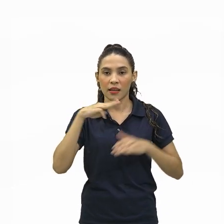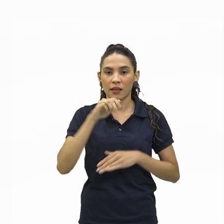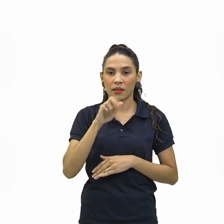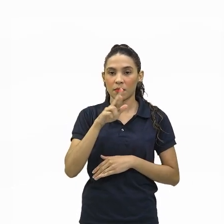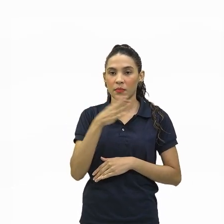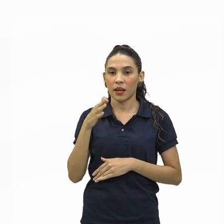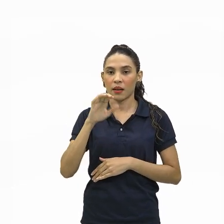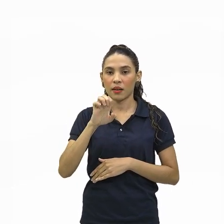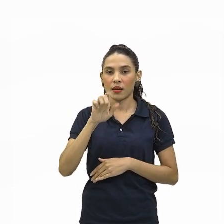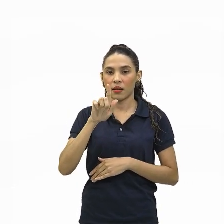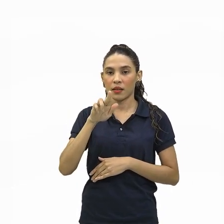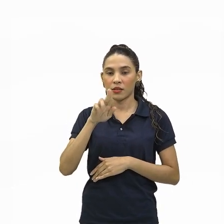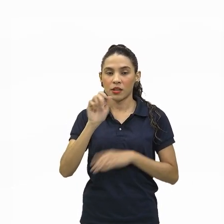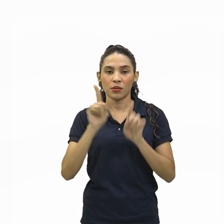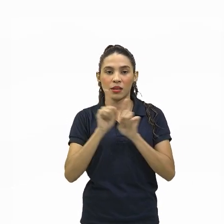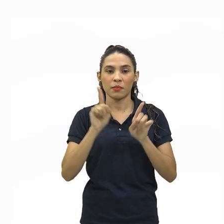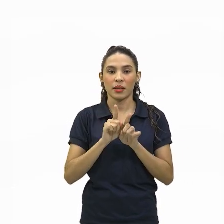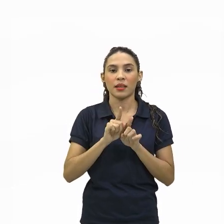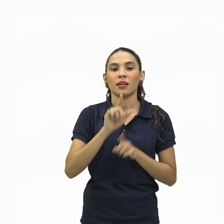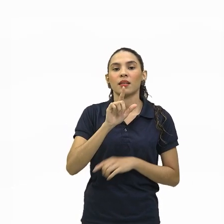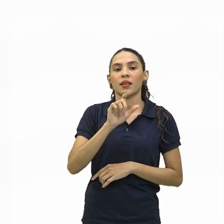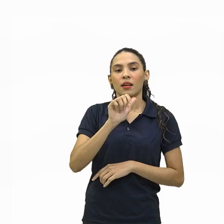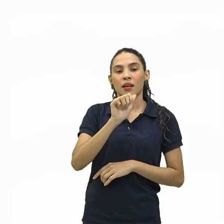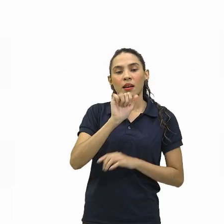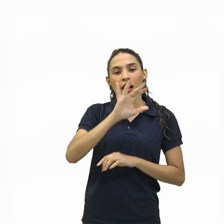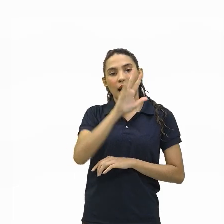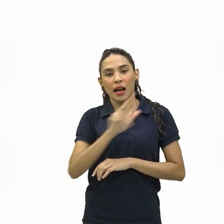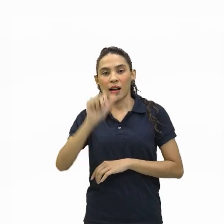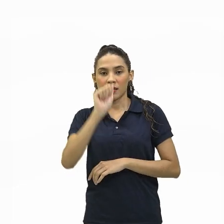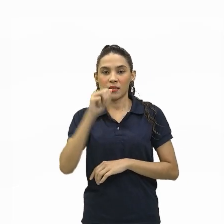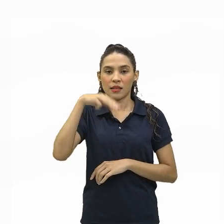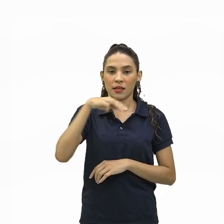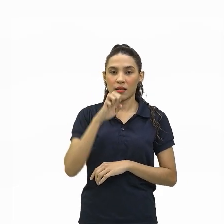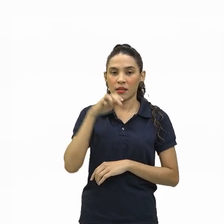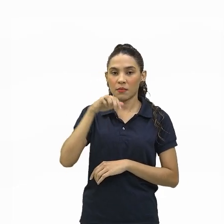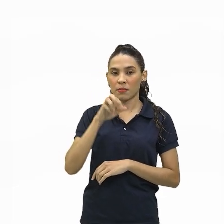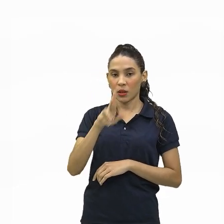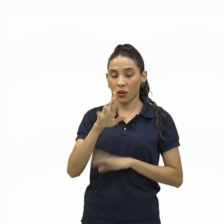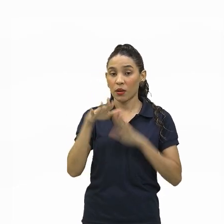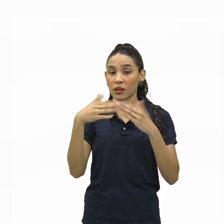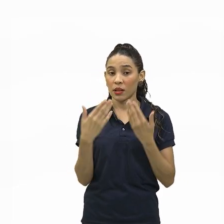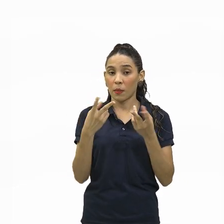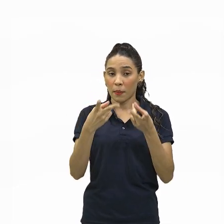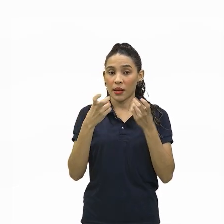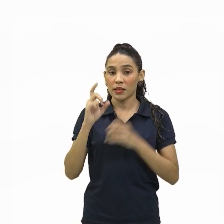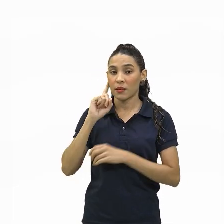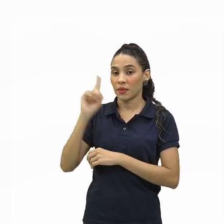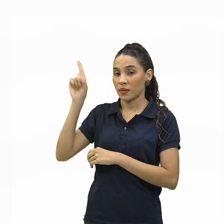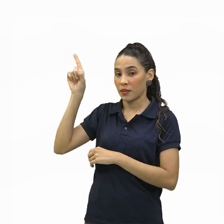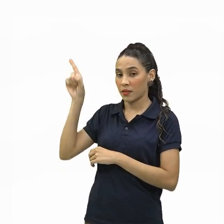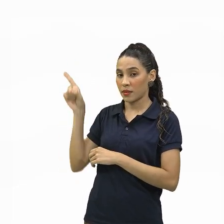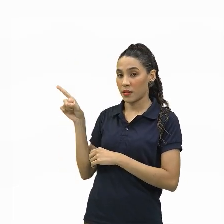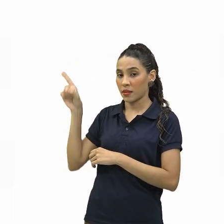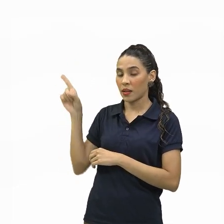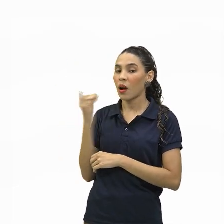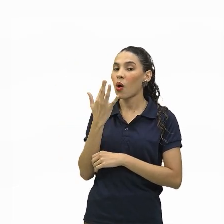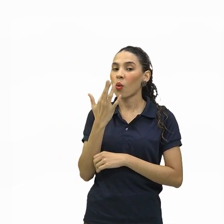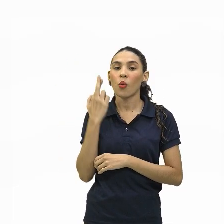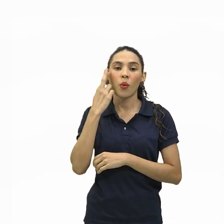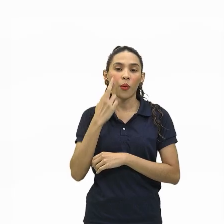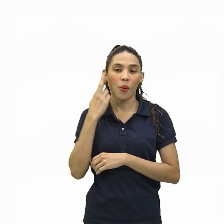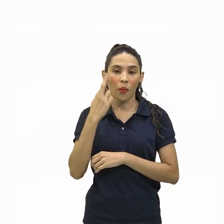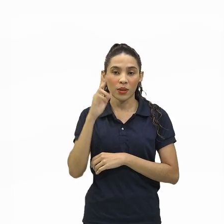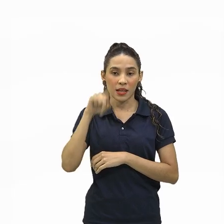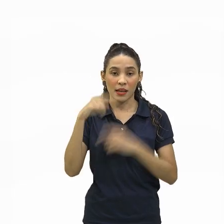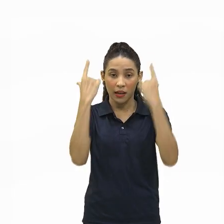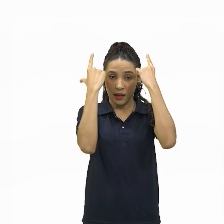Ásia Menor. Tá? Então você percebe aqui no nosso mapa que a parte em rosa é a